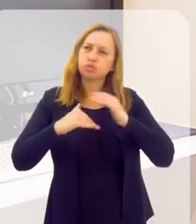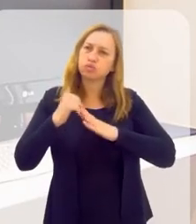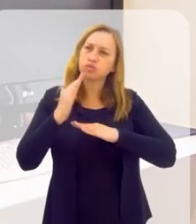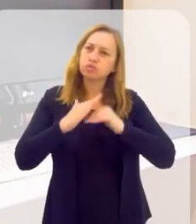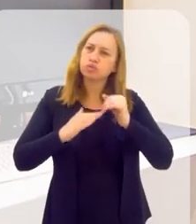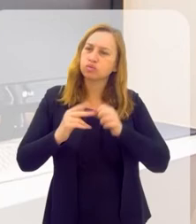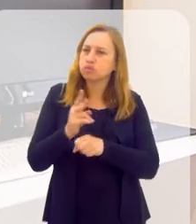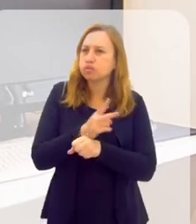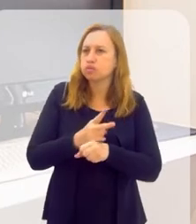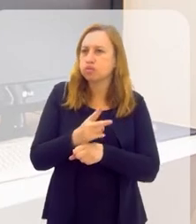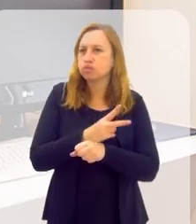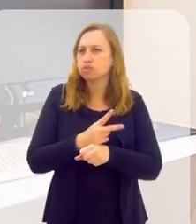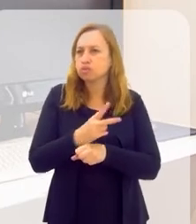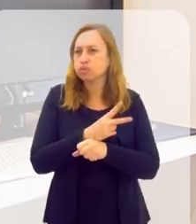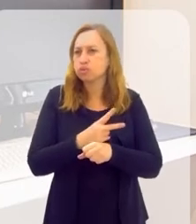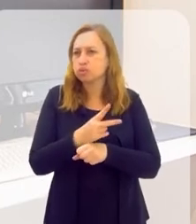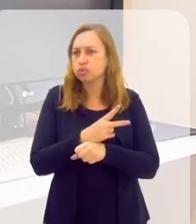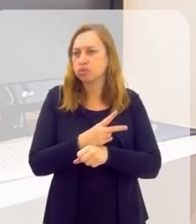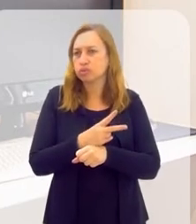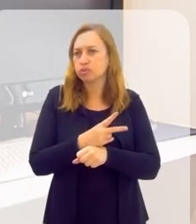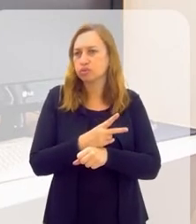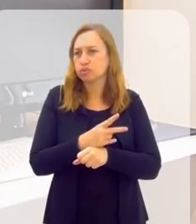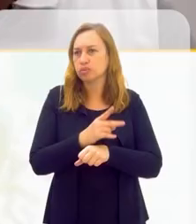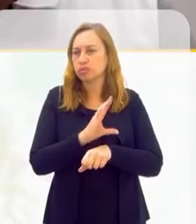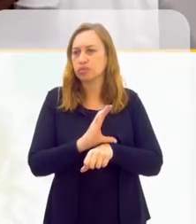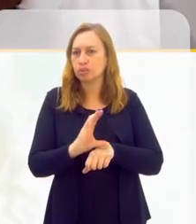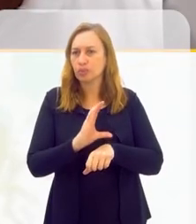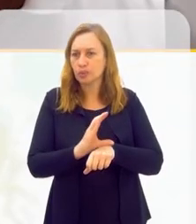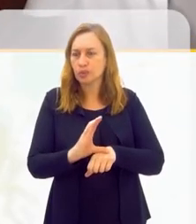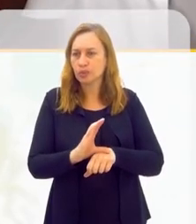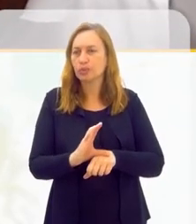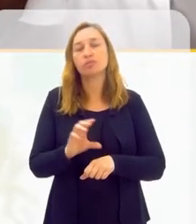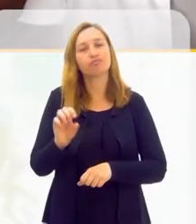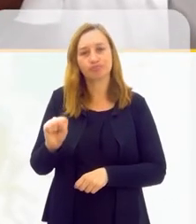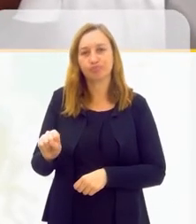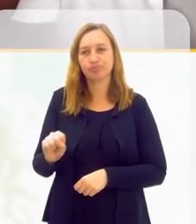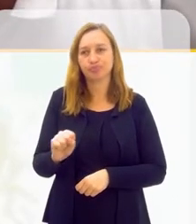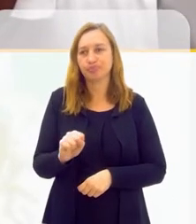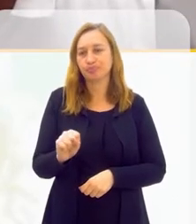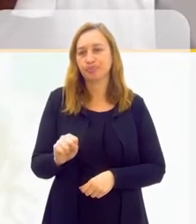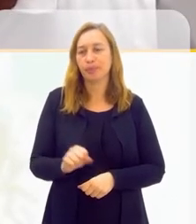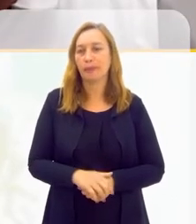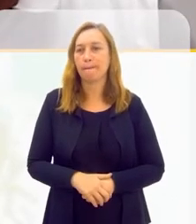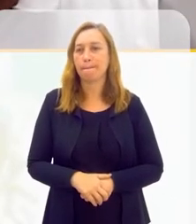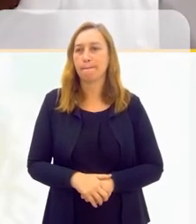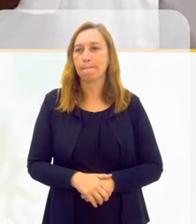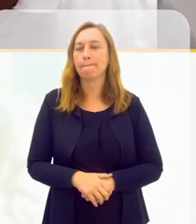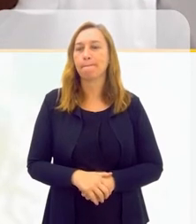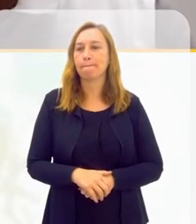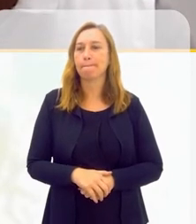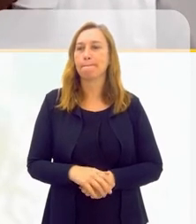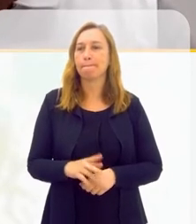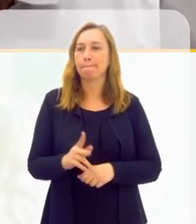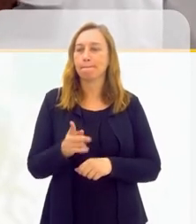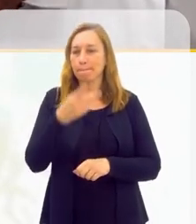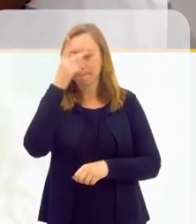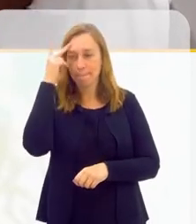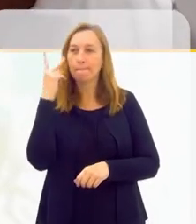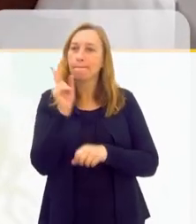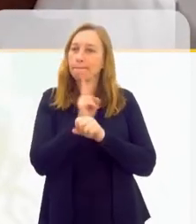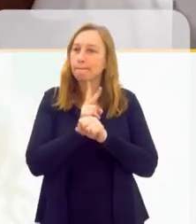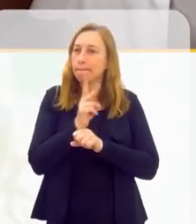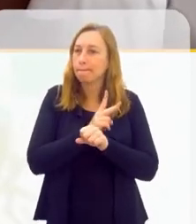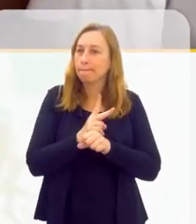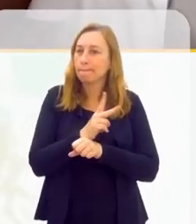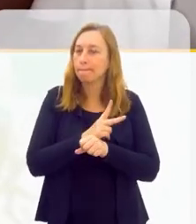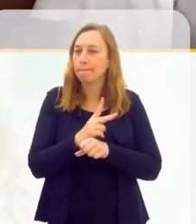profissionais procurando essa prática? Sim, vai havendo mais gente à procura, vai havendo